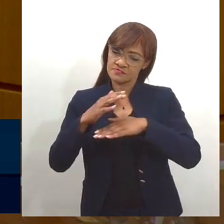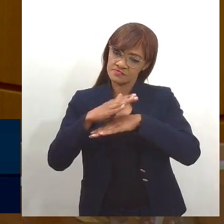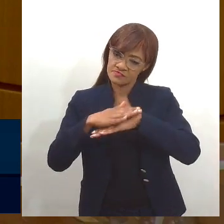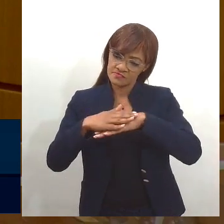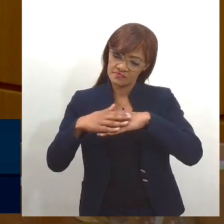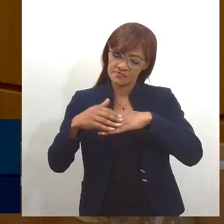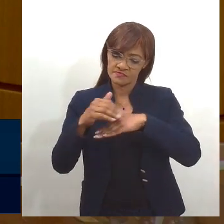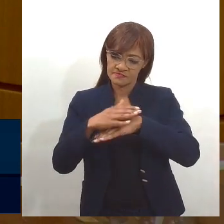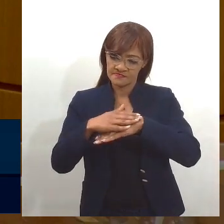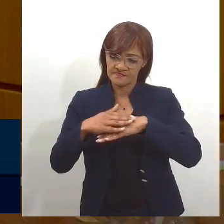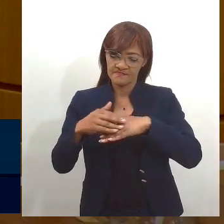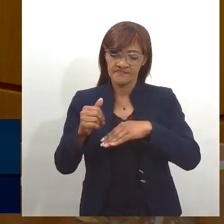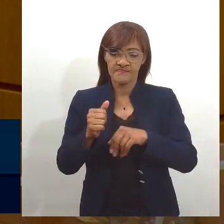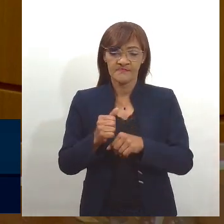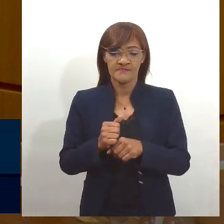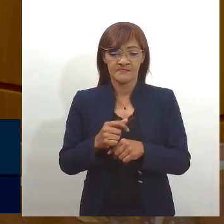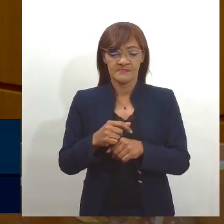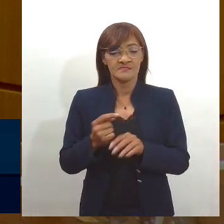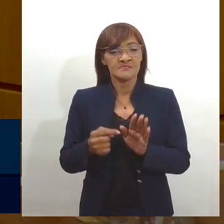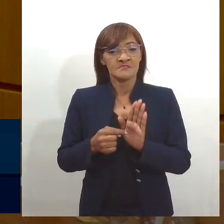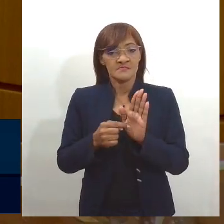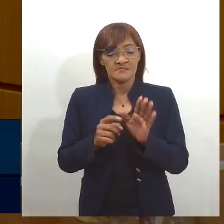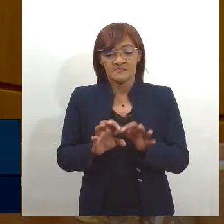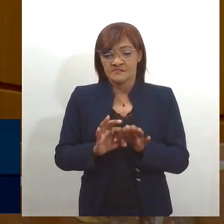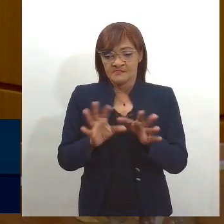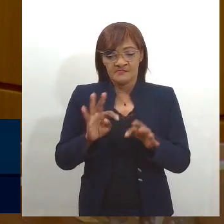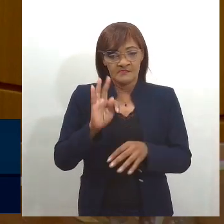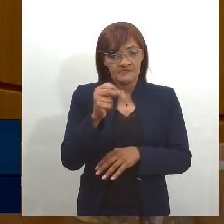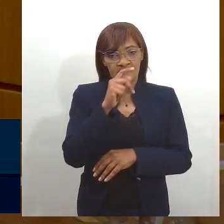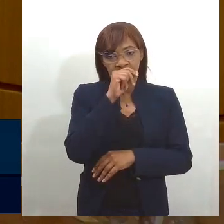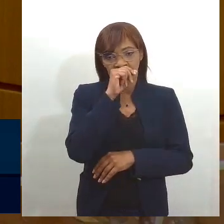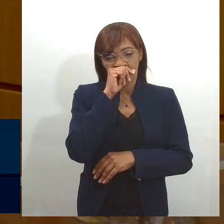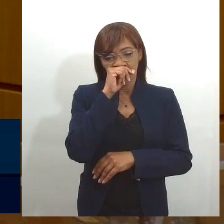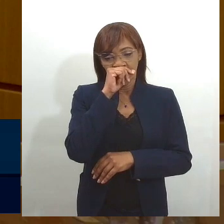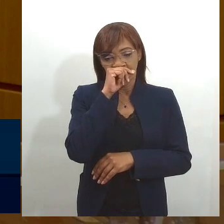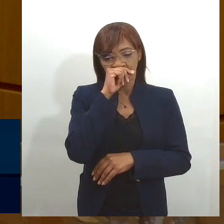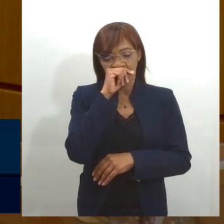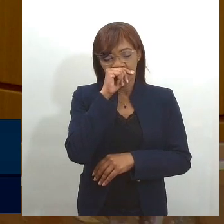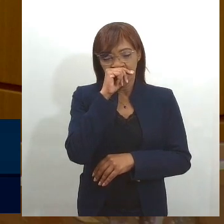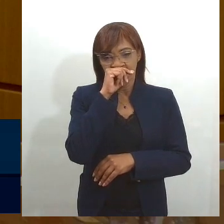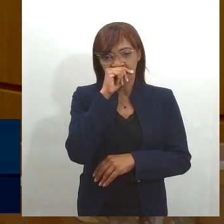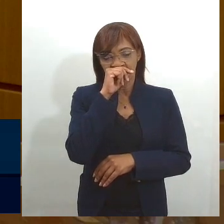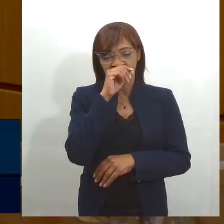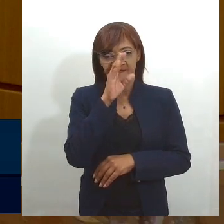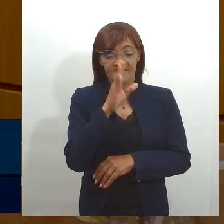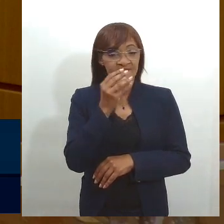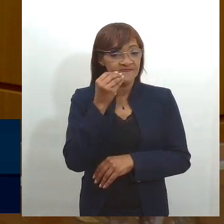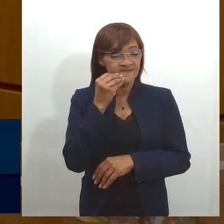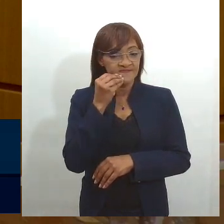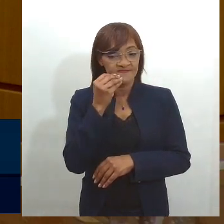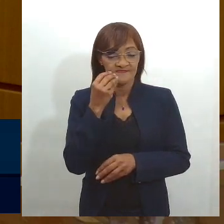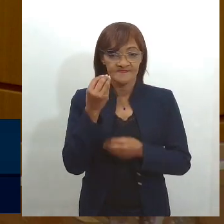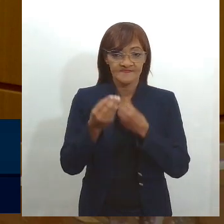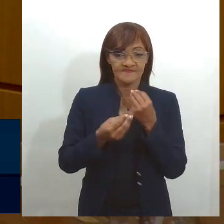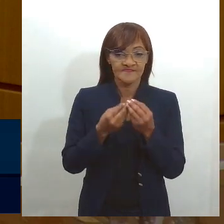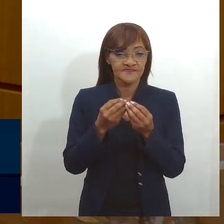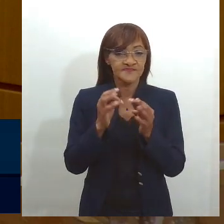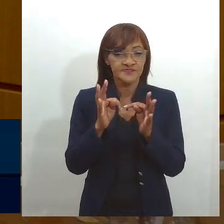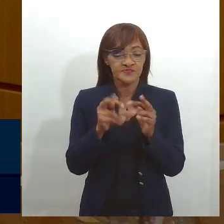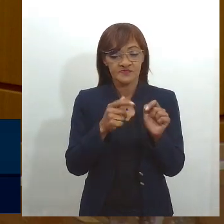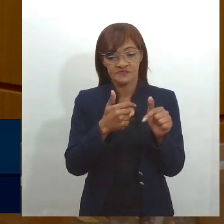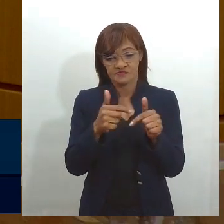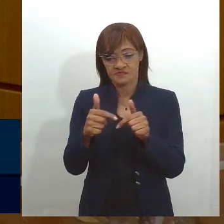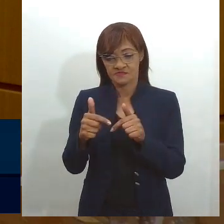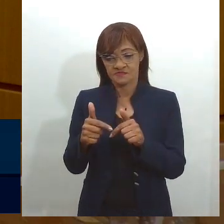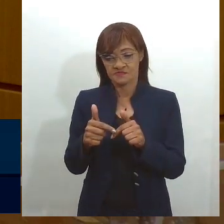para todos. A gente vem tentando fazer um pouco de tudo, em termos de desenvolvimento de